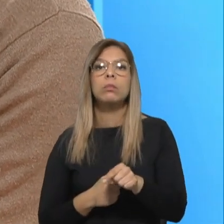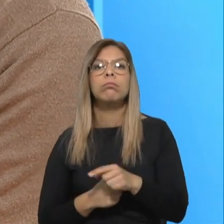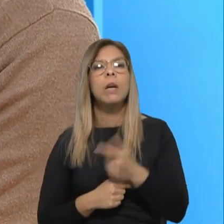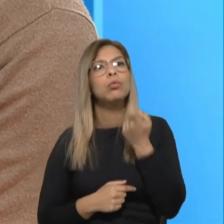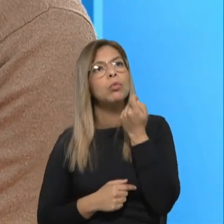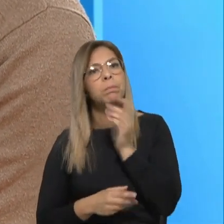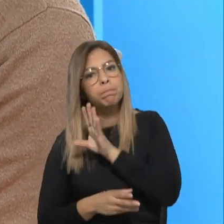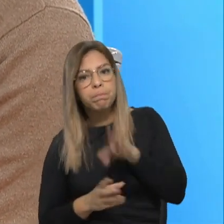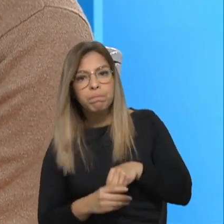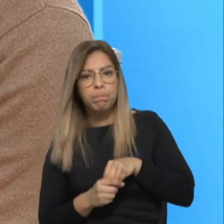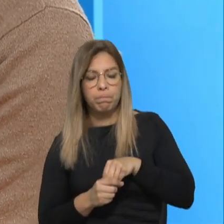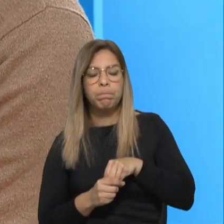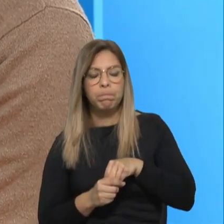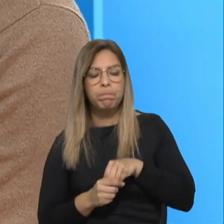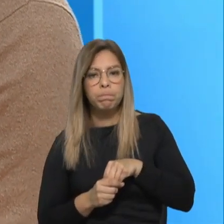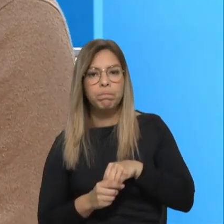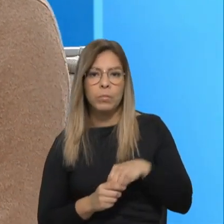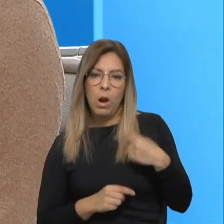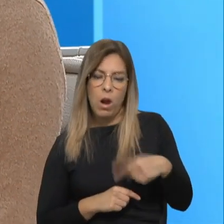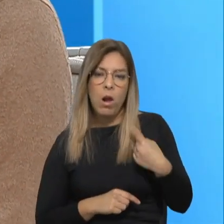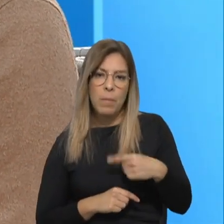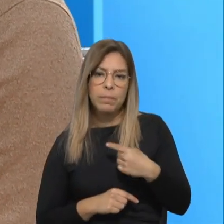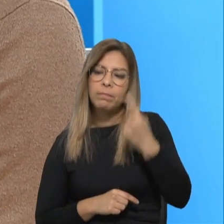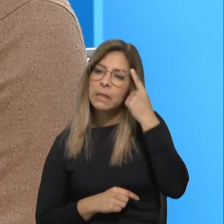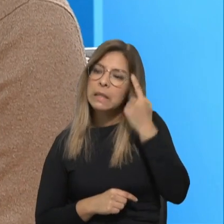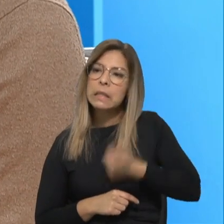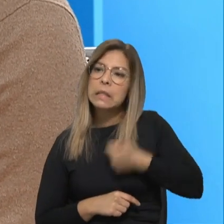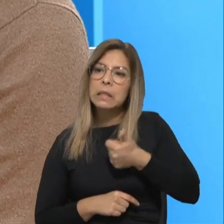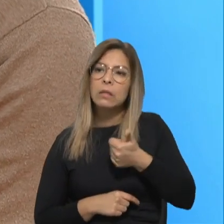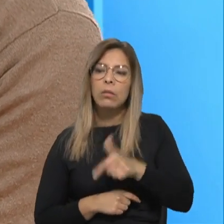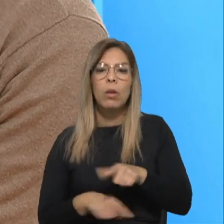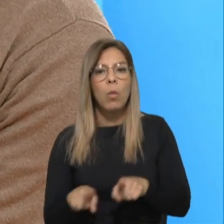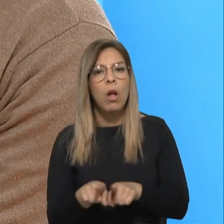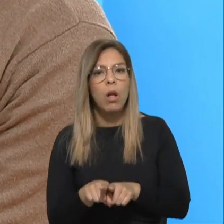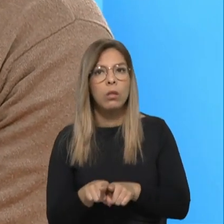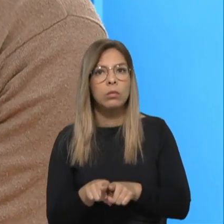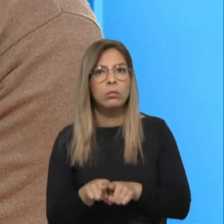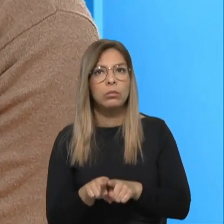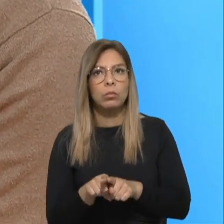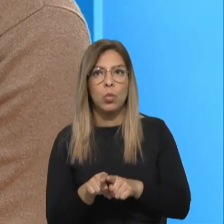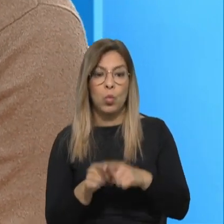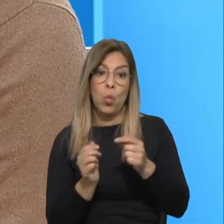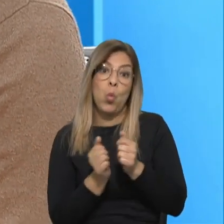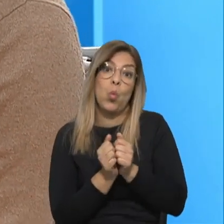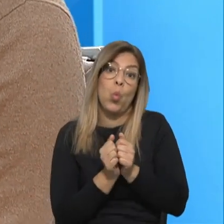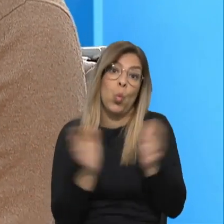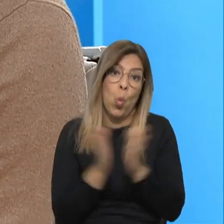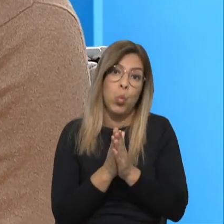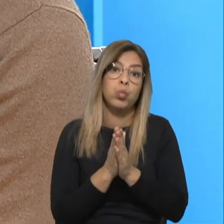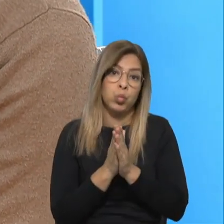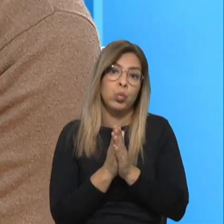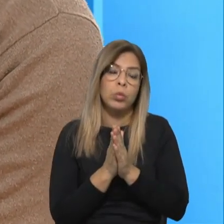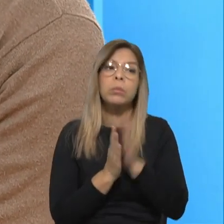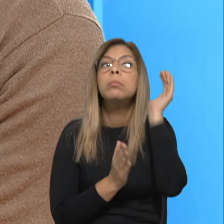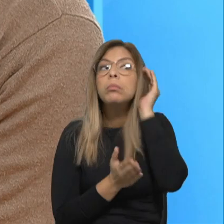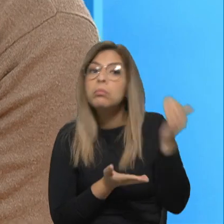envolvidos nesta ideia de ouvir todos e, ao mesmo tempo, de não